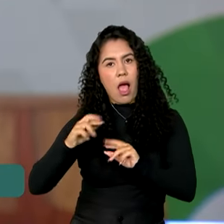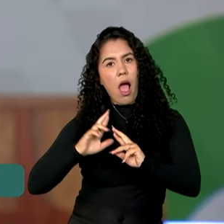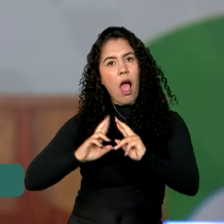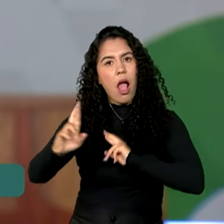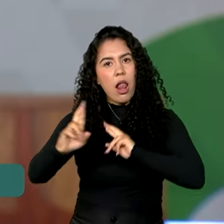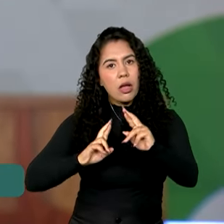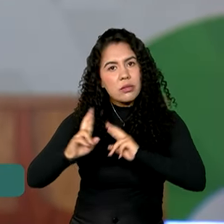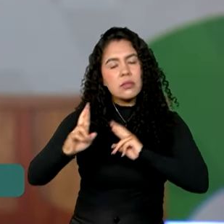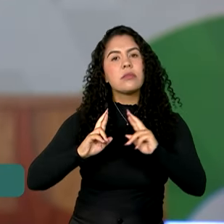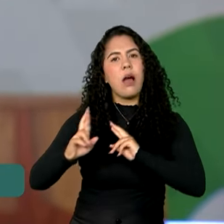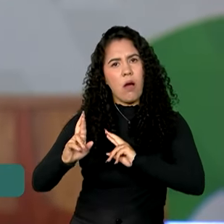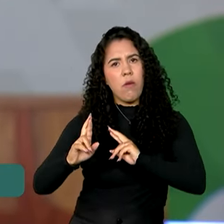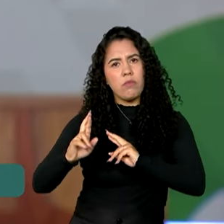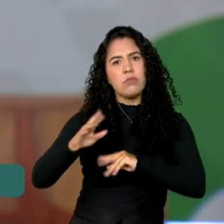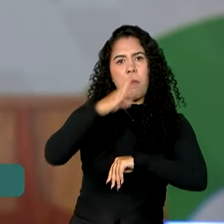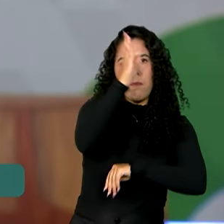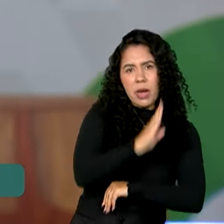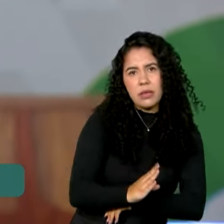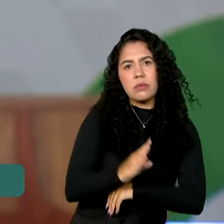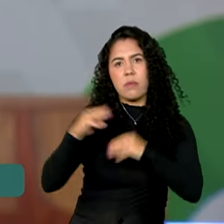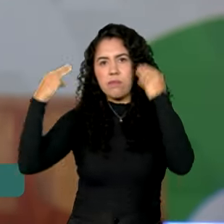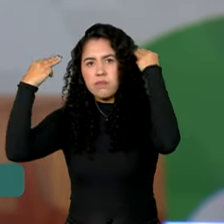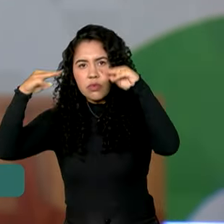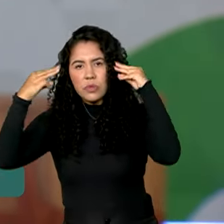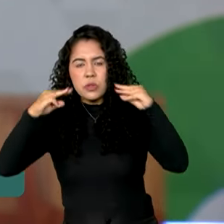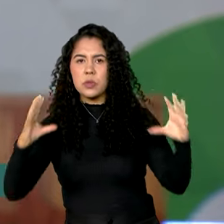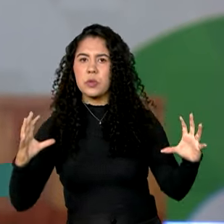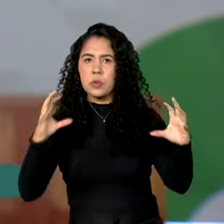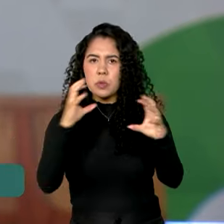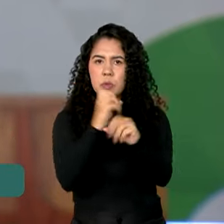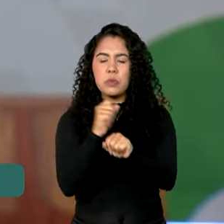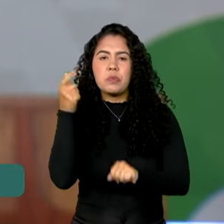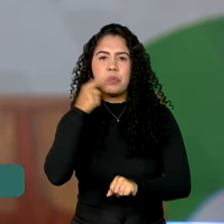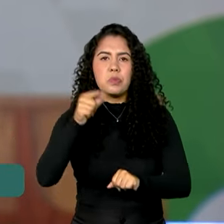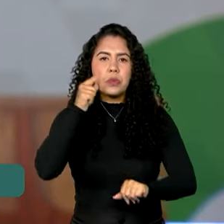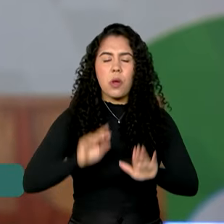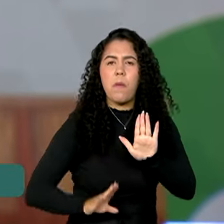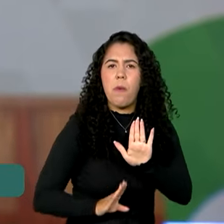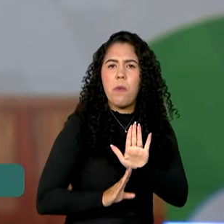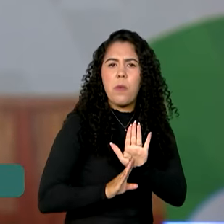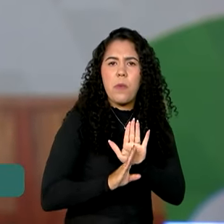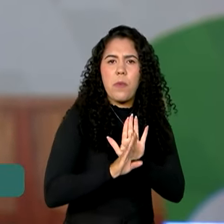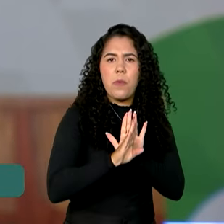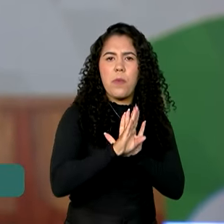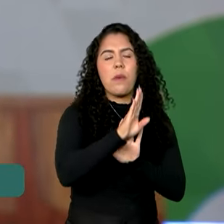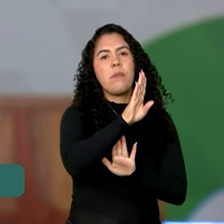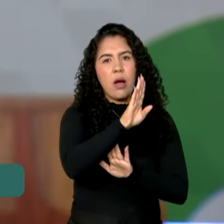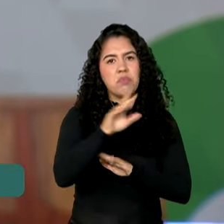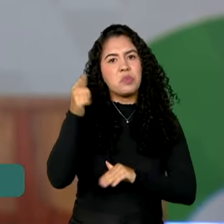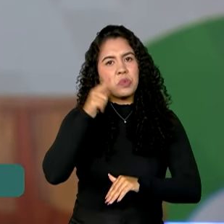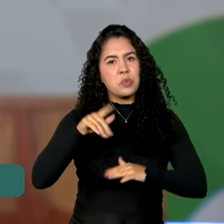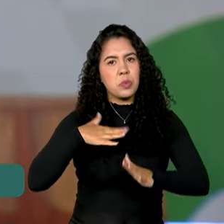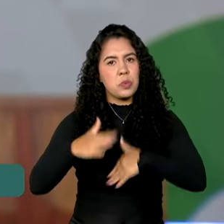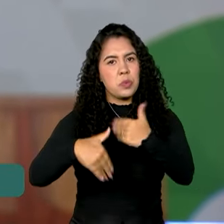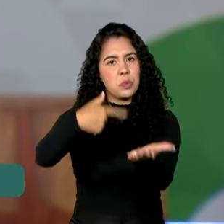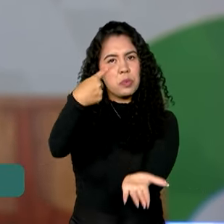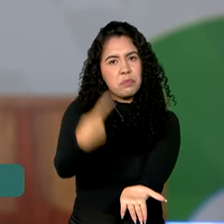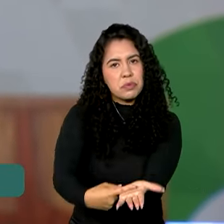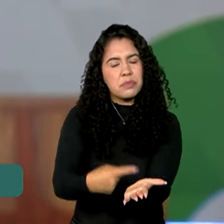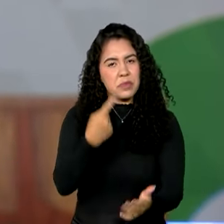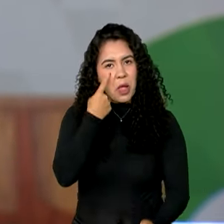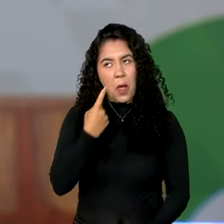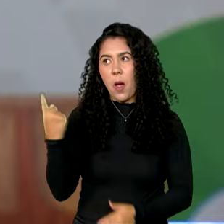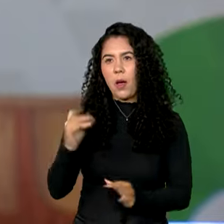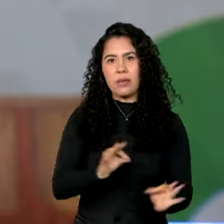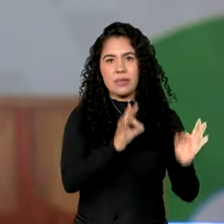dois países, que já duram dois séculos, têm voltado a crescer desde o ano passado e seguem aí um futuro promissor. É o que você